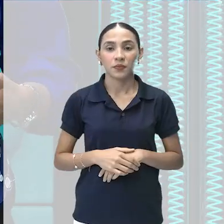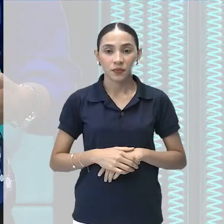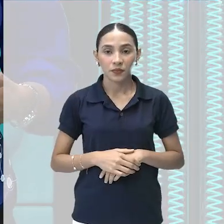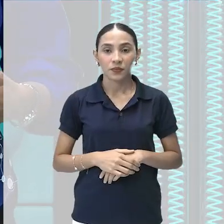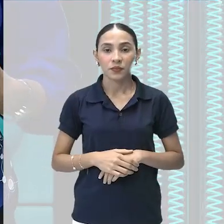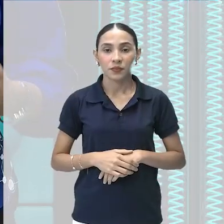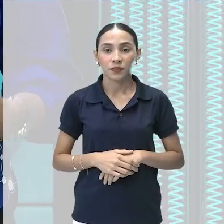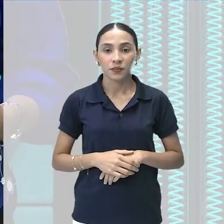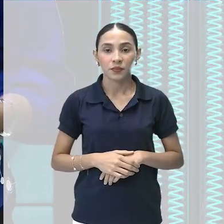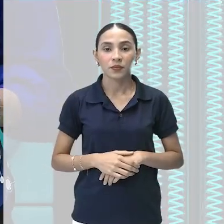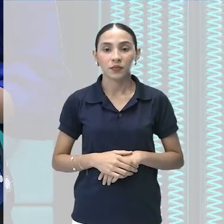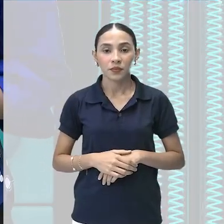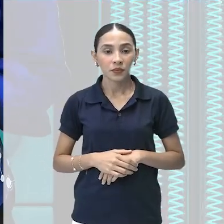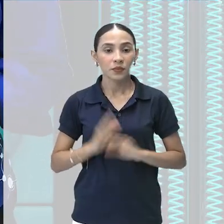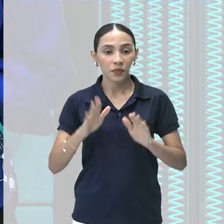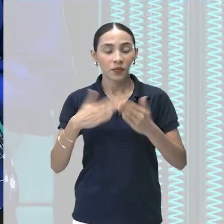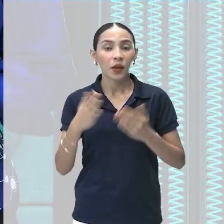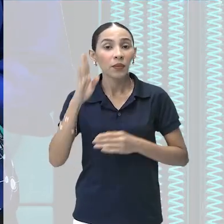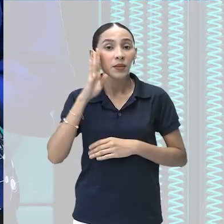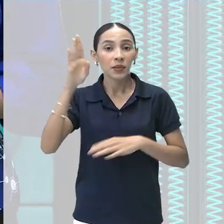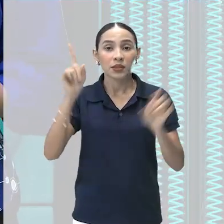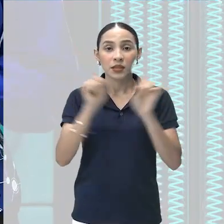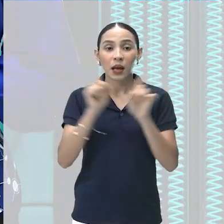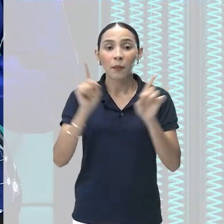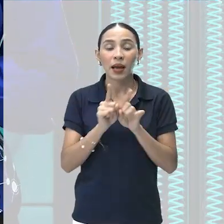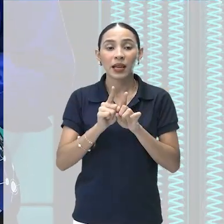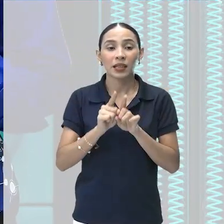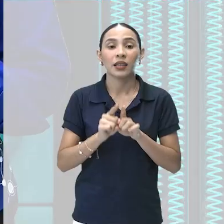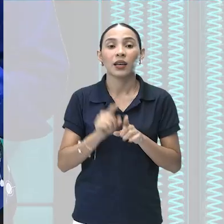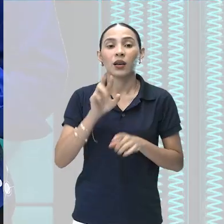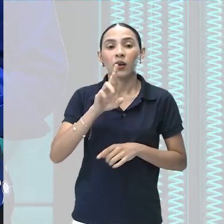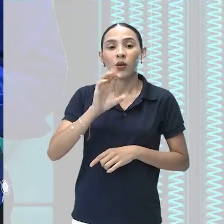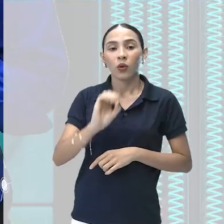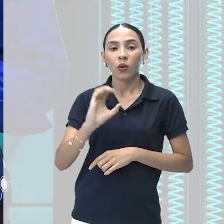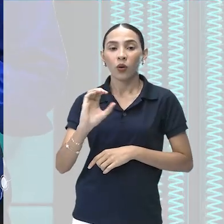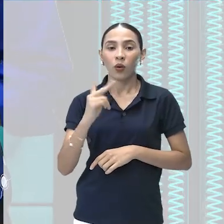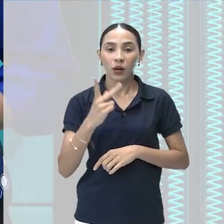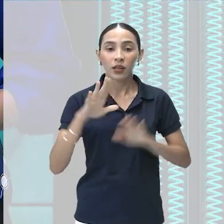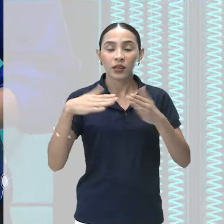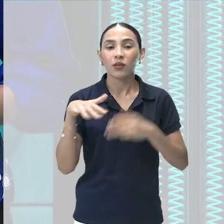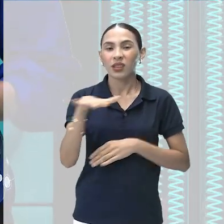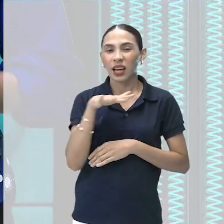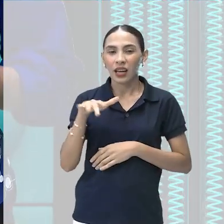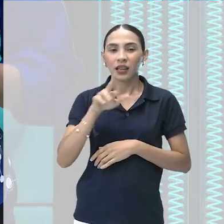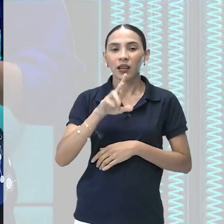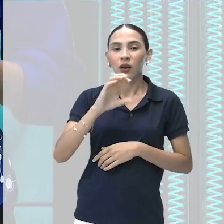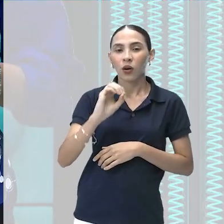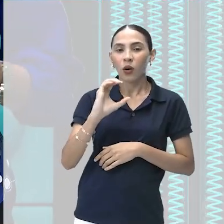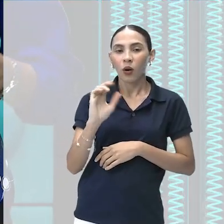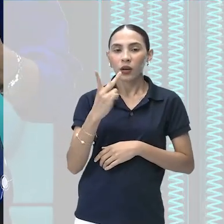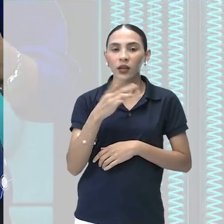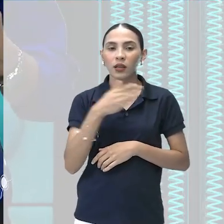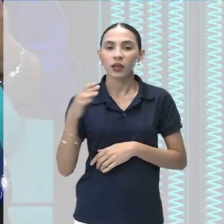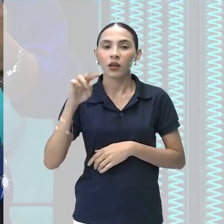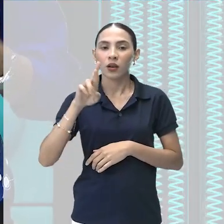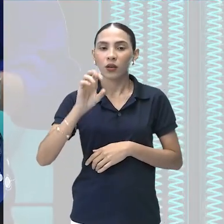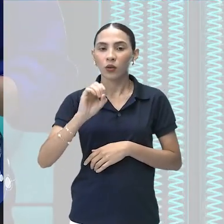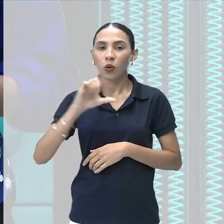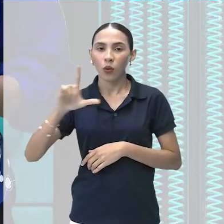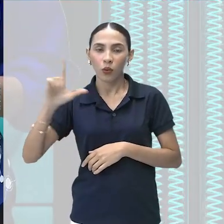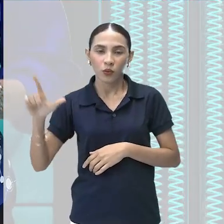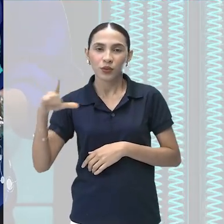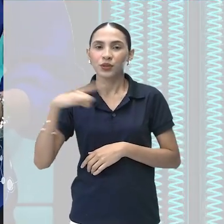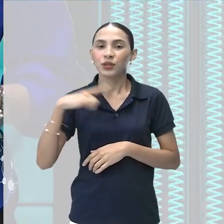outros países, principalmente no rock, Então, no campo do rock and roll, caía no gosto de